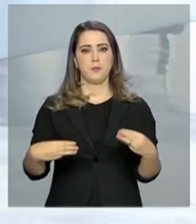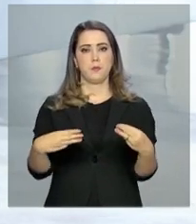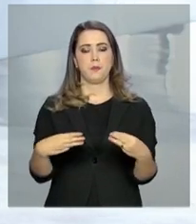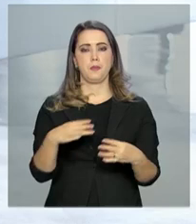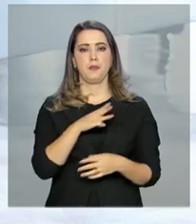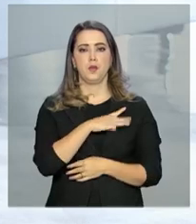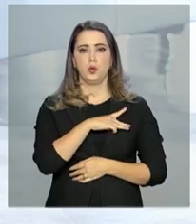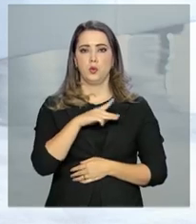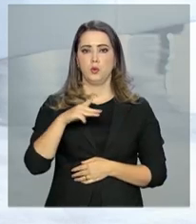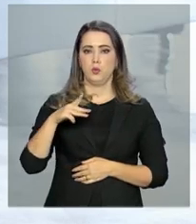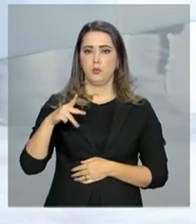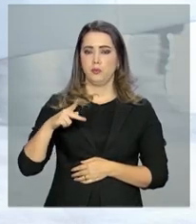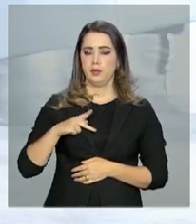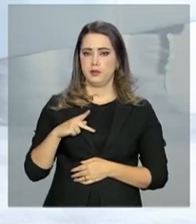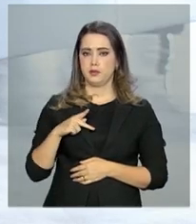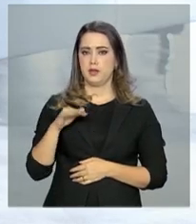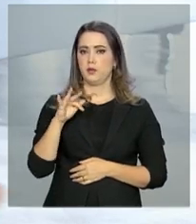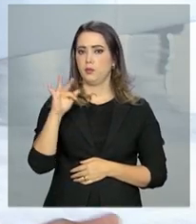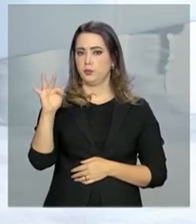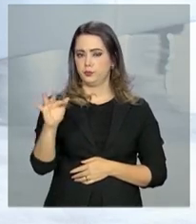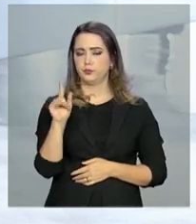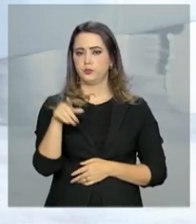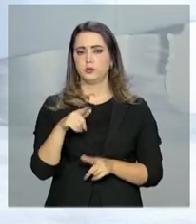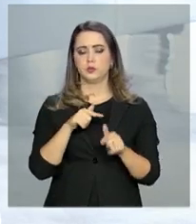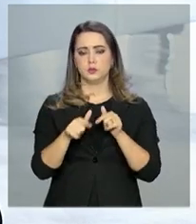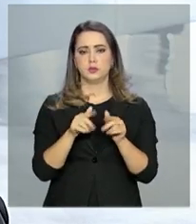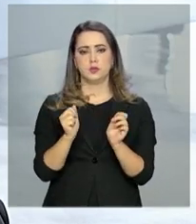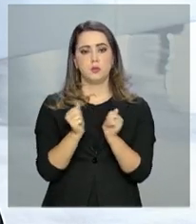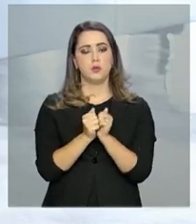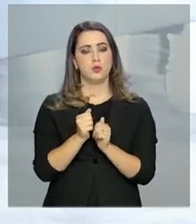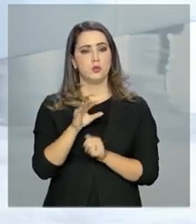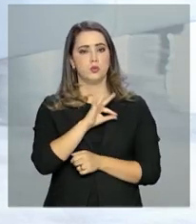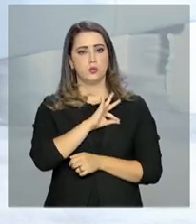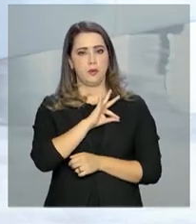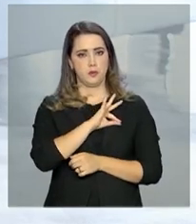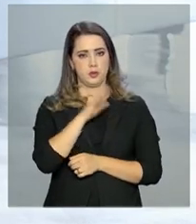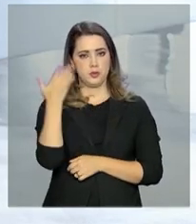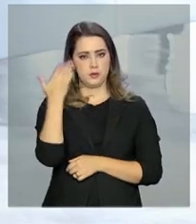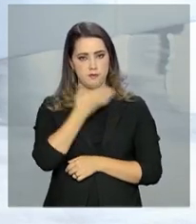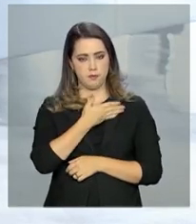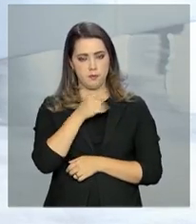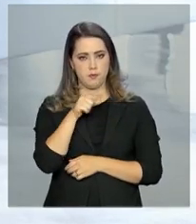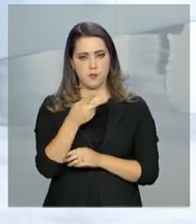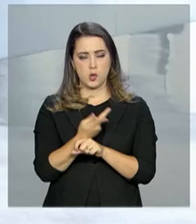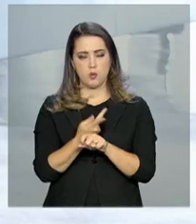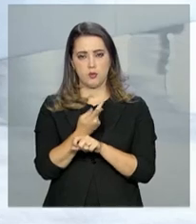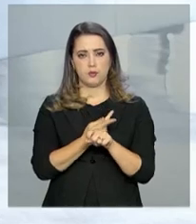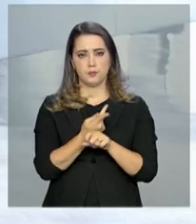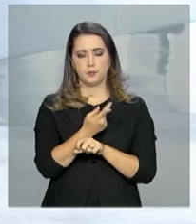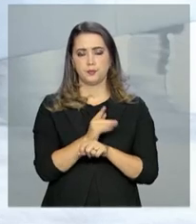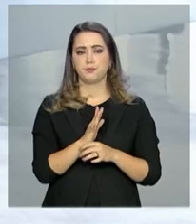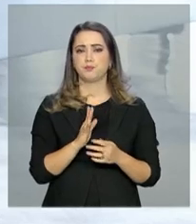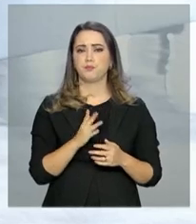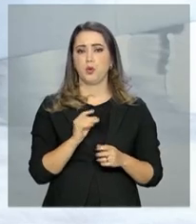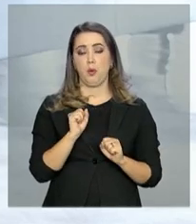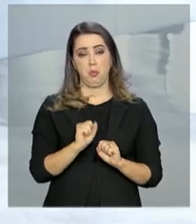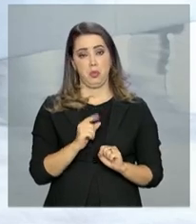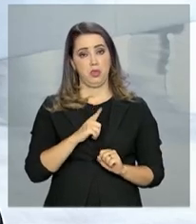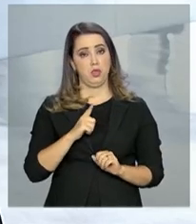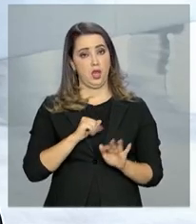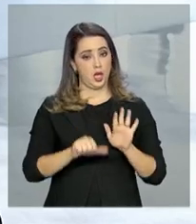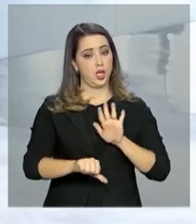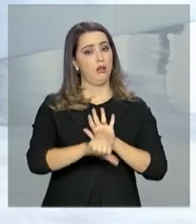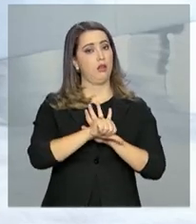e também desta operação da polícia federal realizada nesta quarta feira alguns crimes podem ser